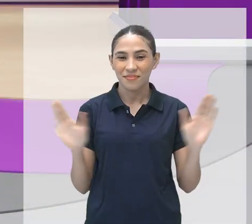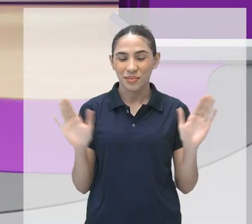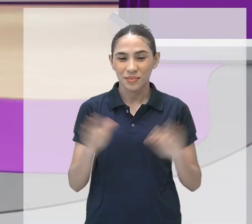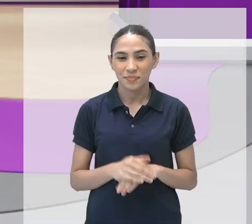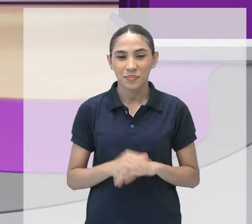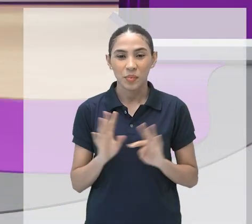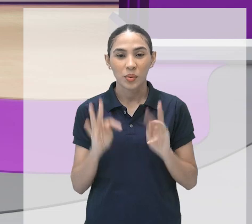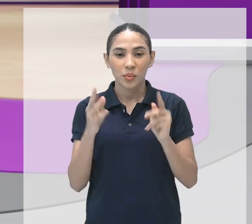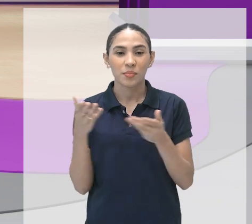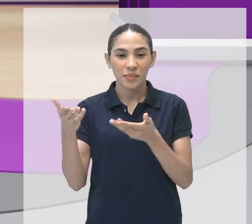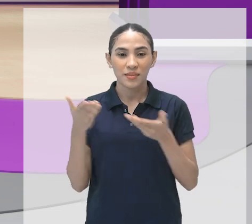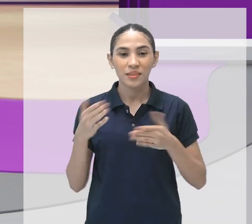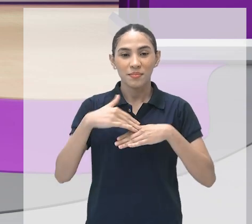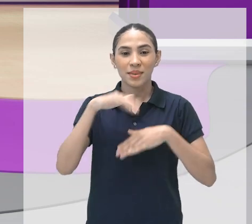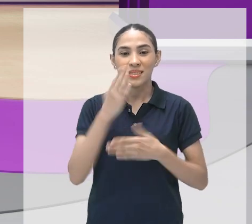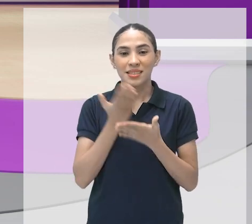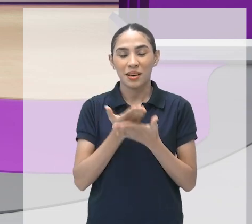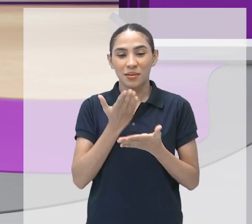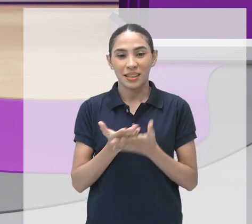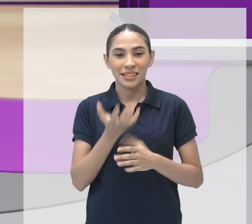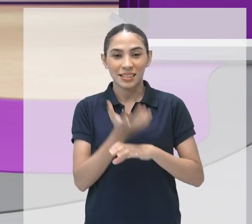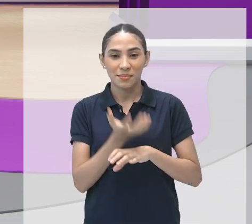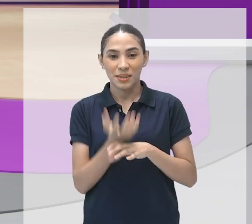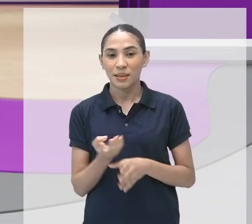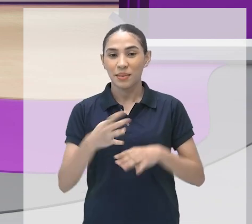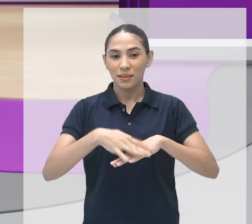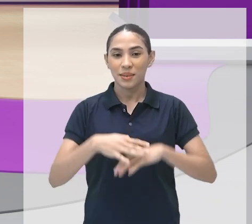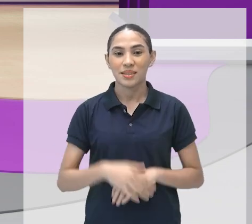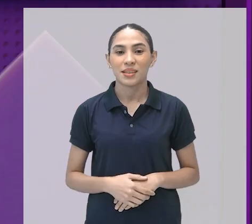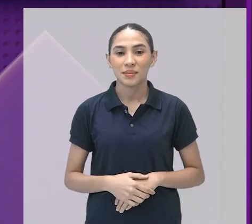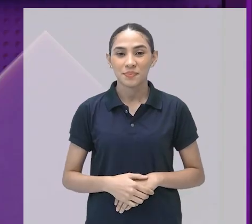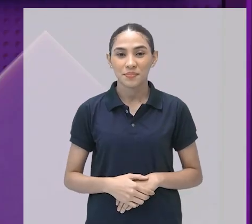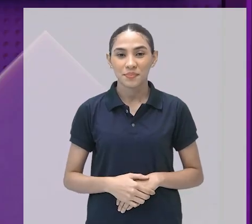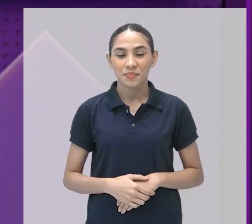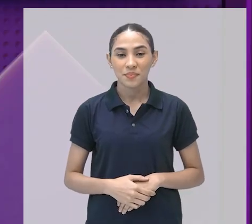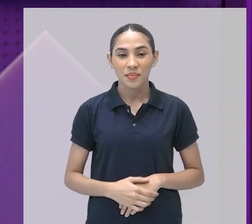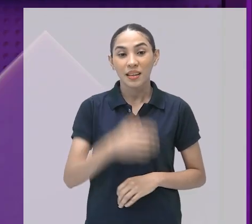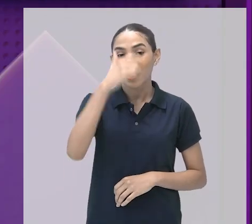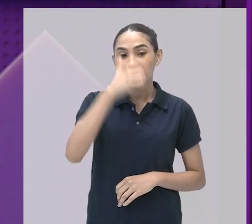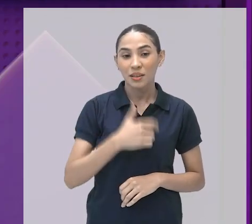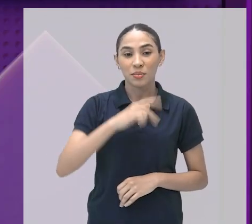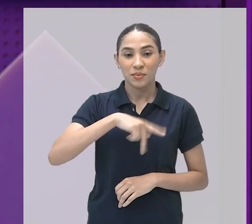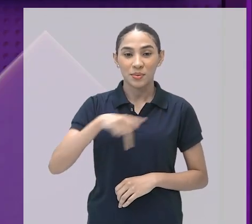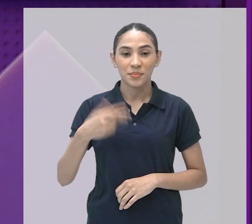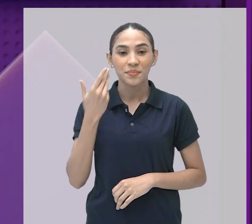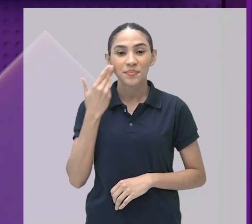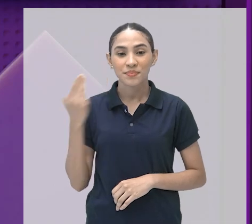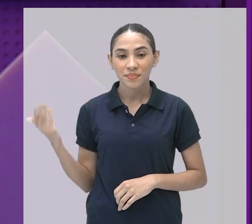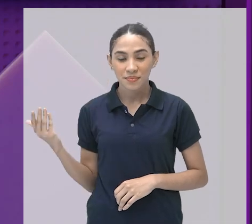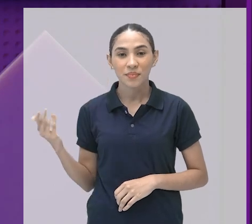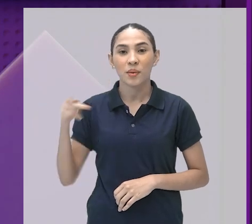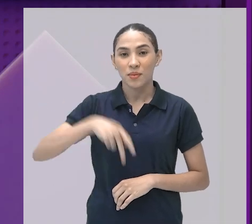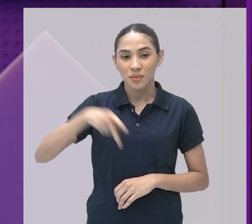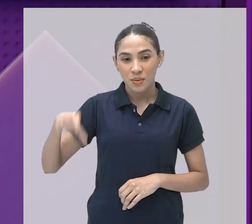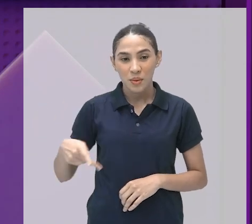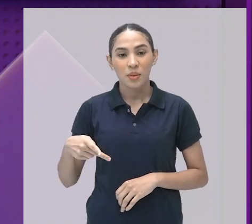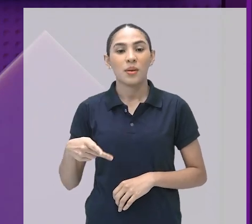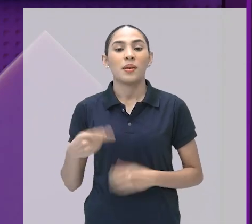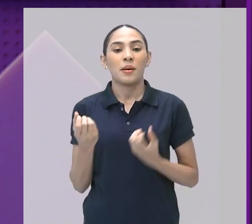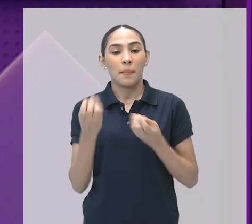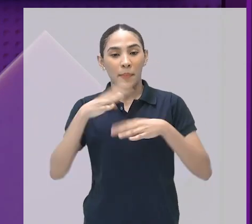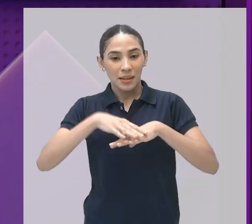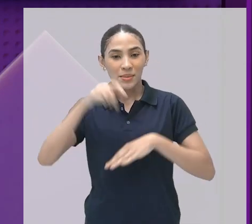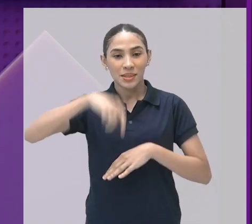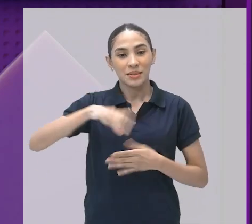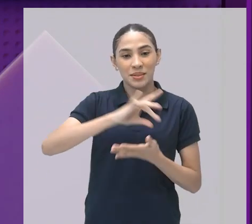Olá, sejam todos bem-vindos a mais uma aula do Componentes de Matemática. Eu sou o professor Aniel Santos, professor de matemática aqui do